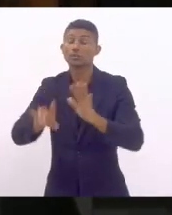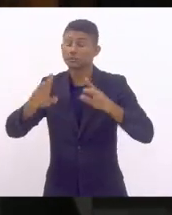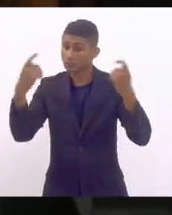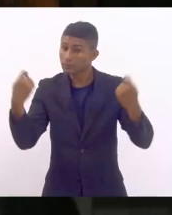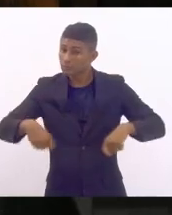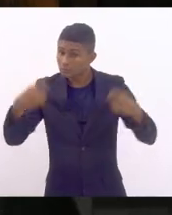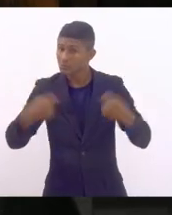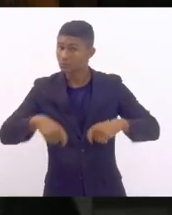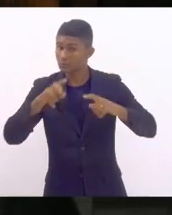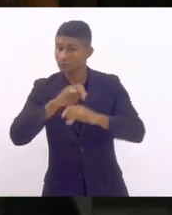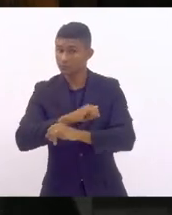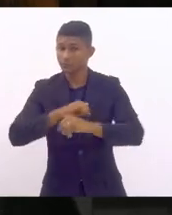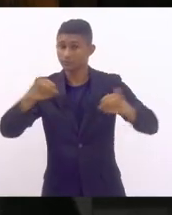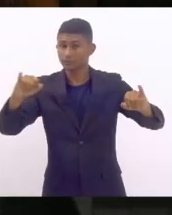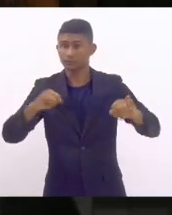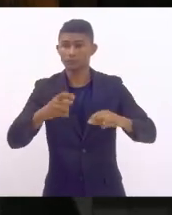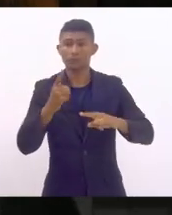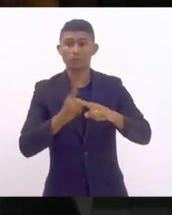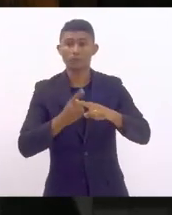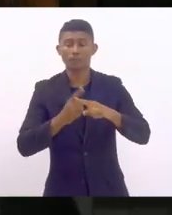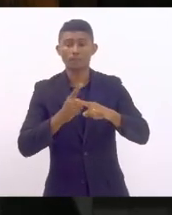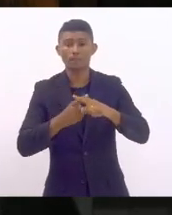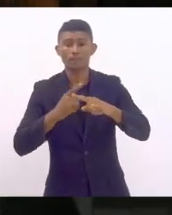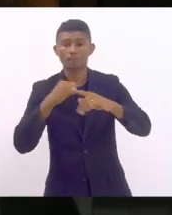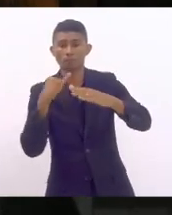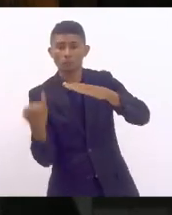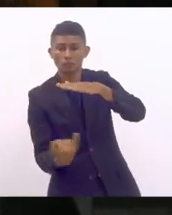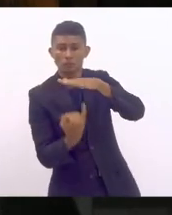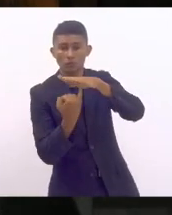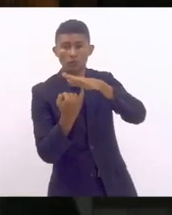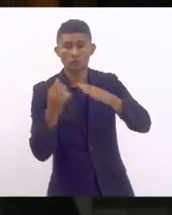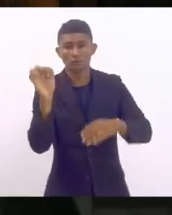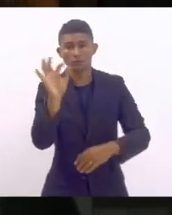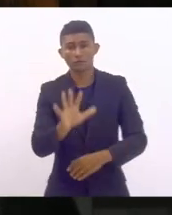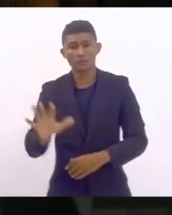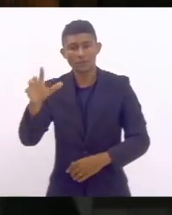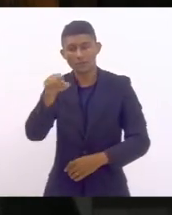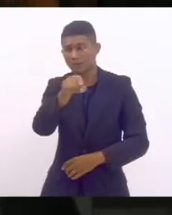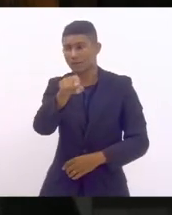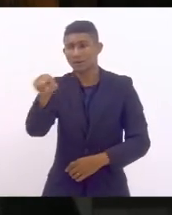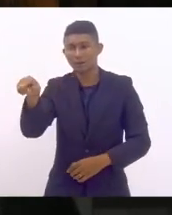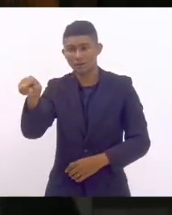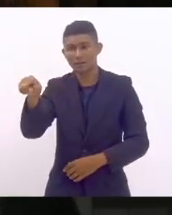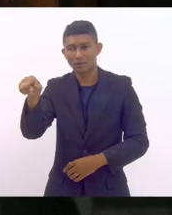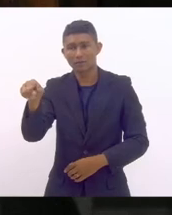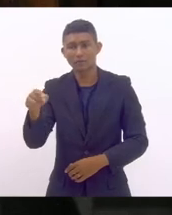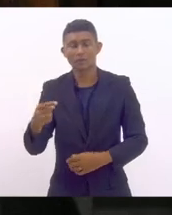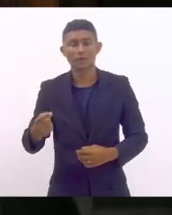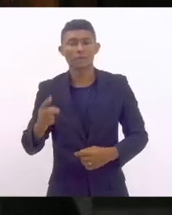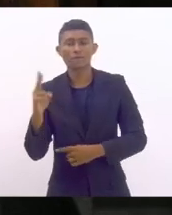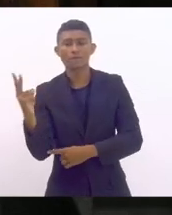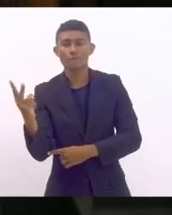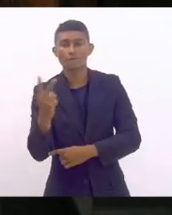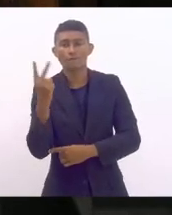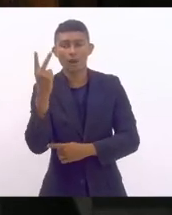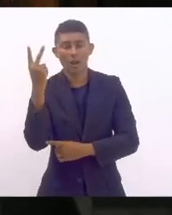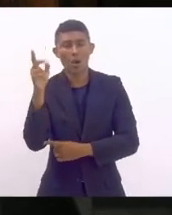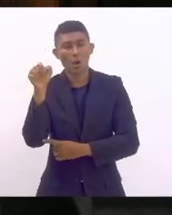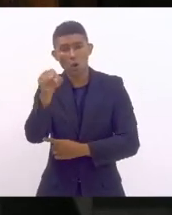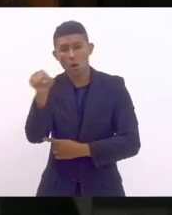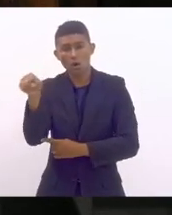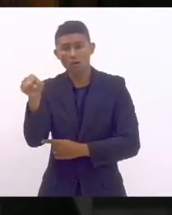que poucas são as instituições federais que não colocam valores do funcionamento para